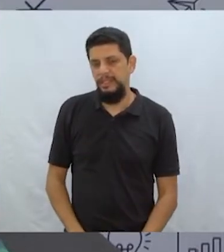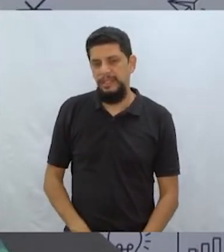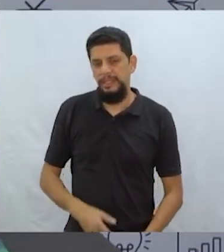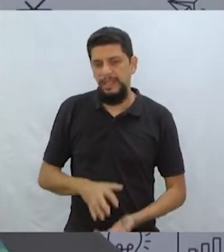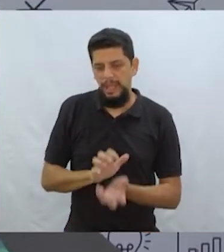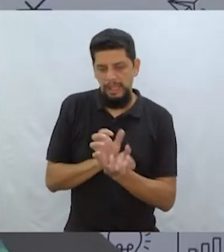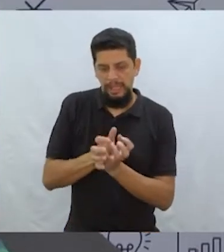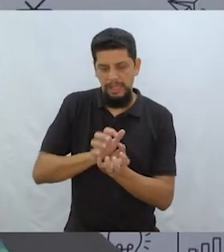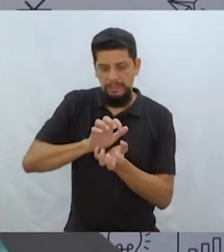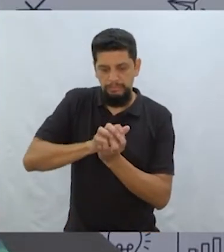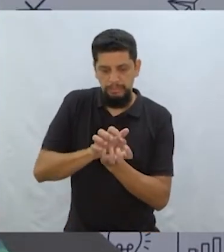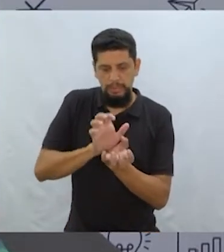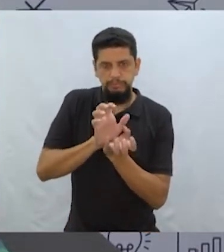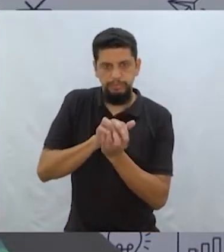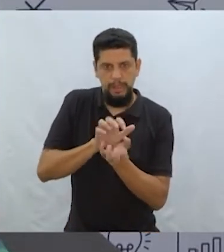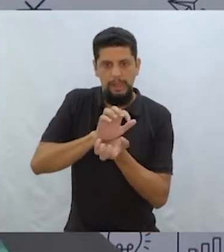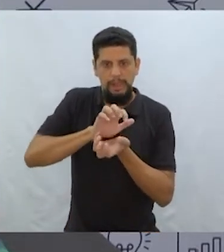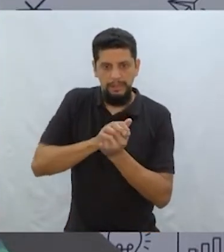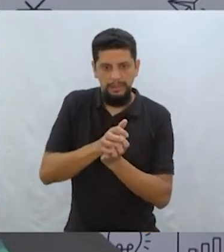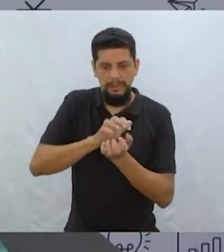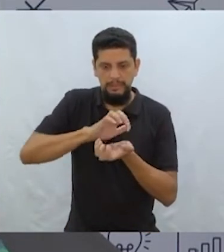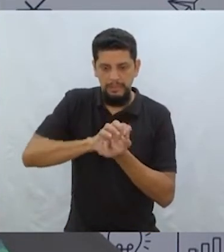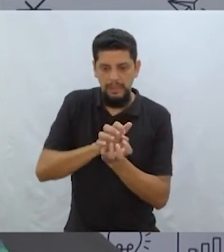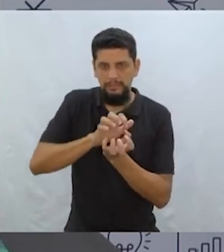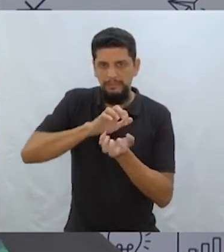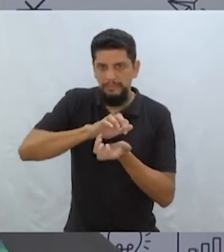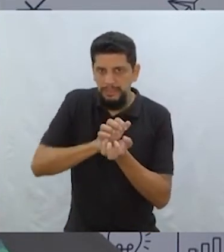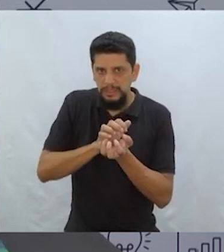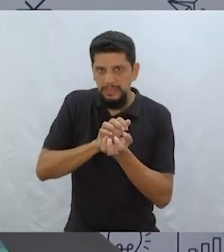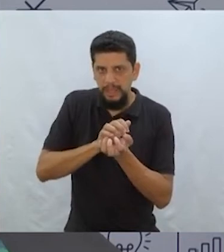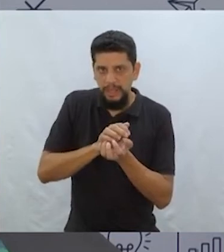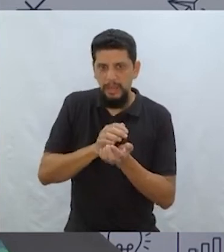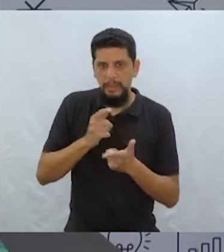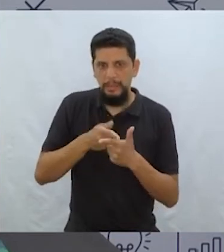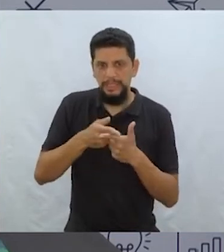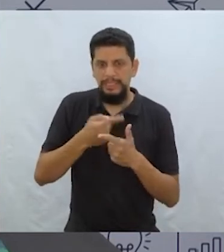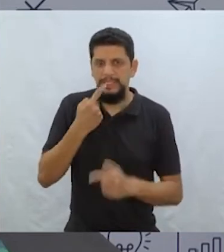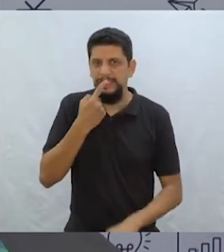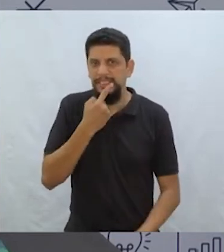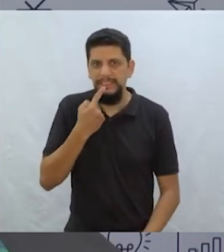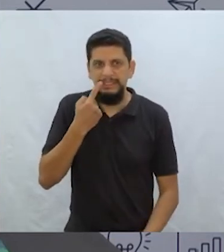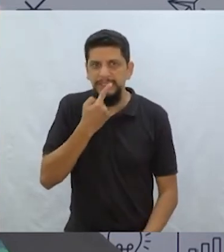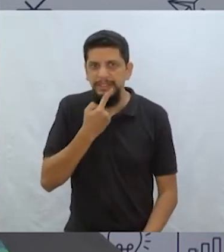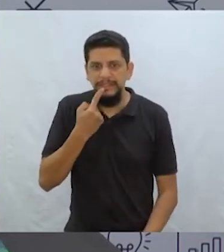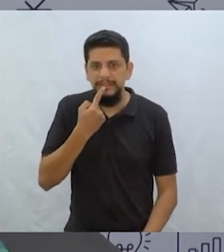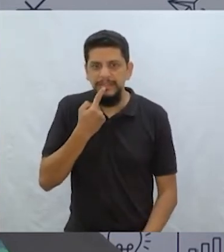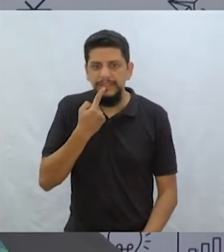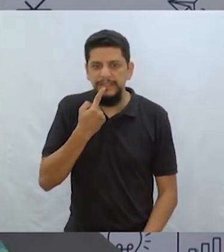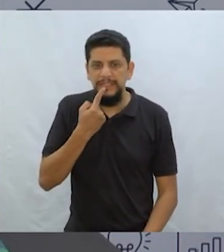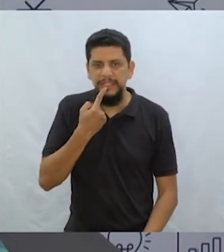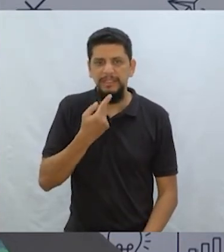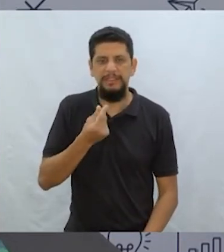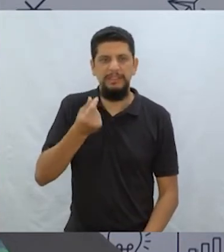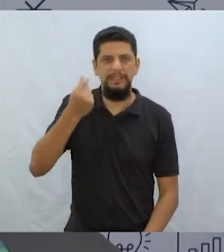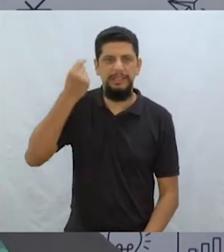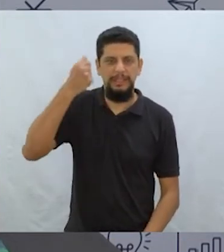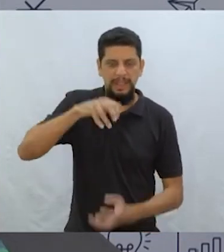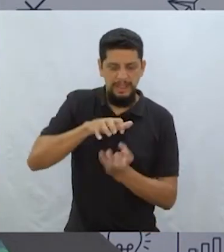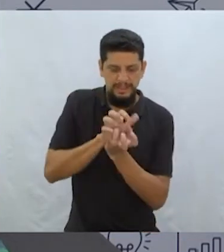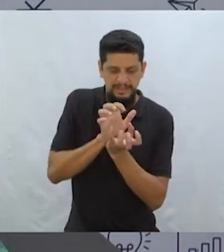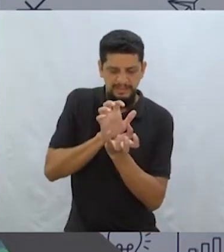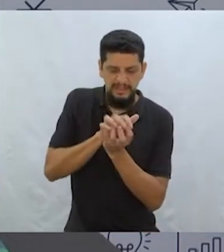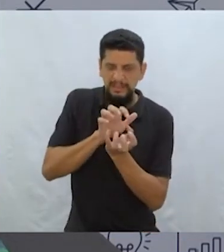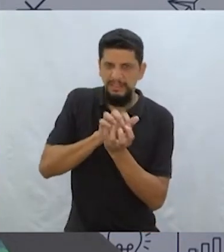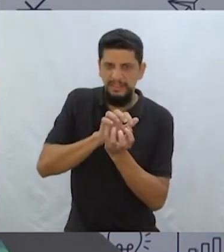mexendo a dentadura para lá e para cá pois a gengiva era velha e a